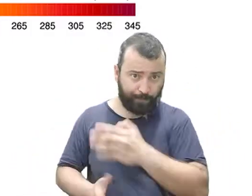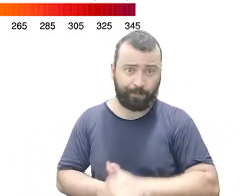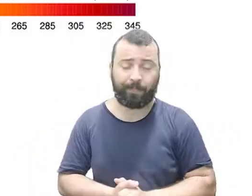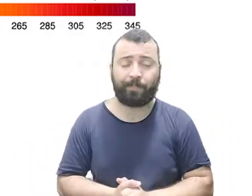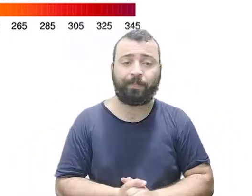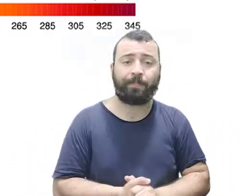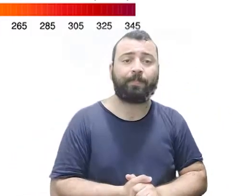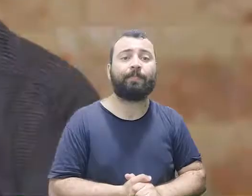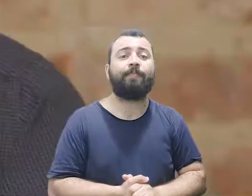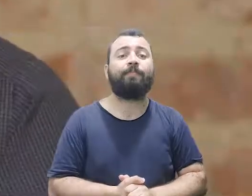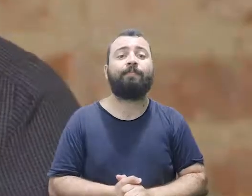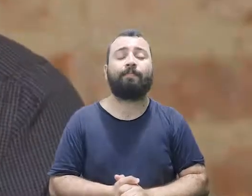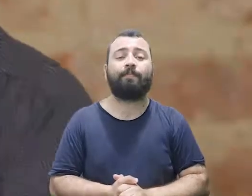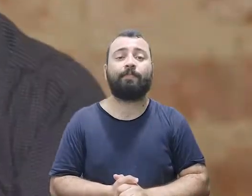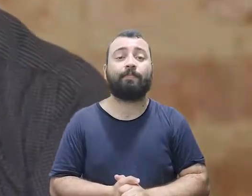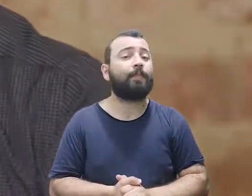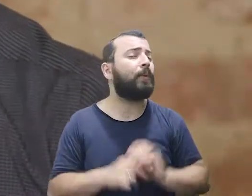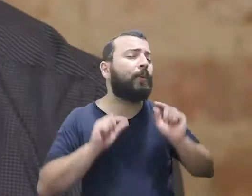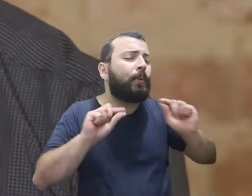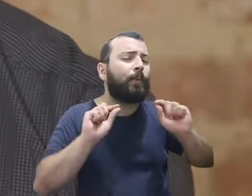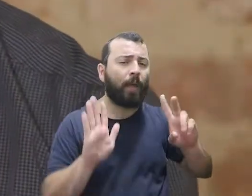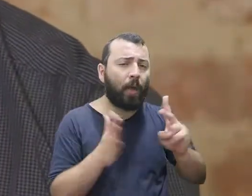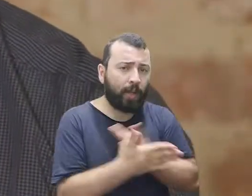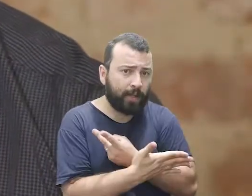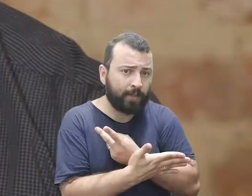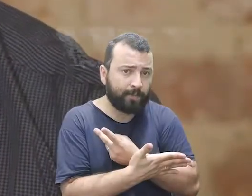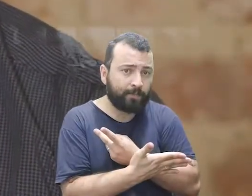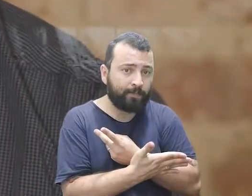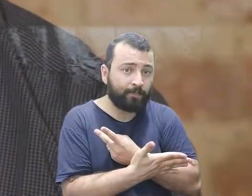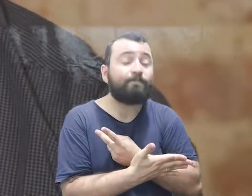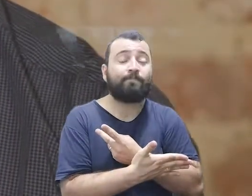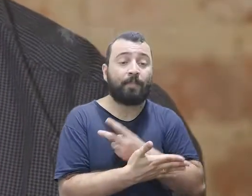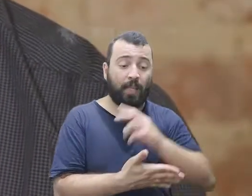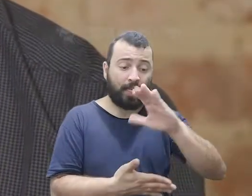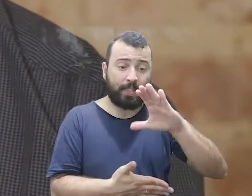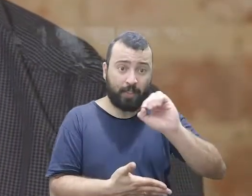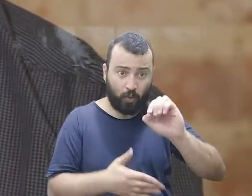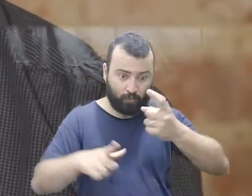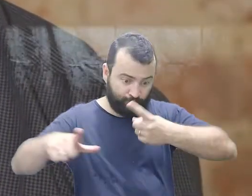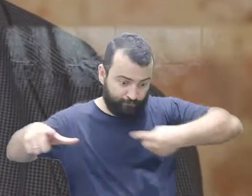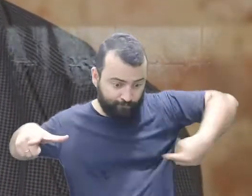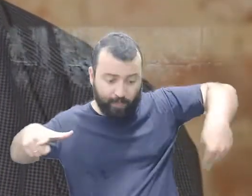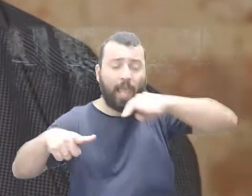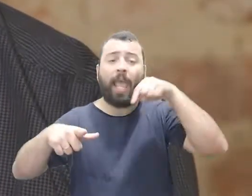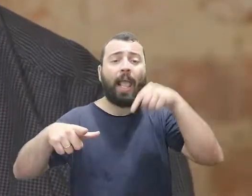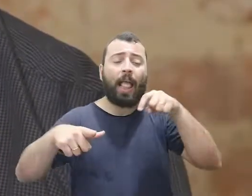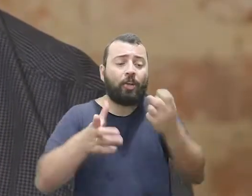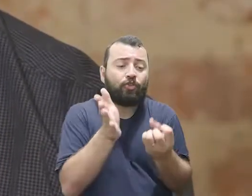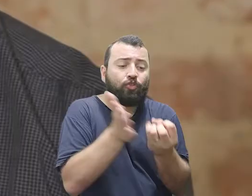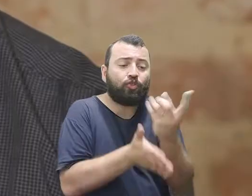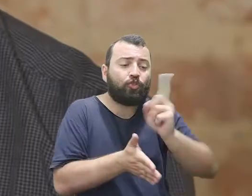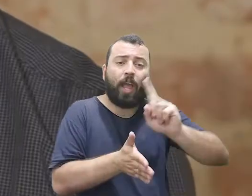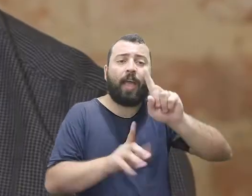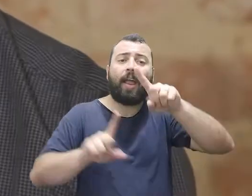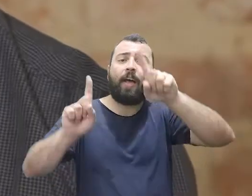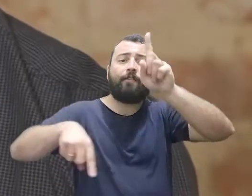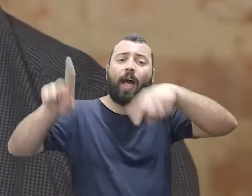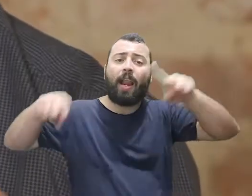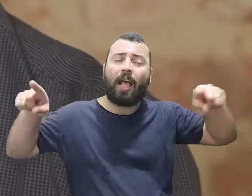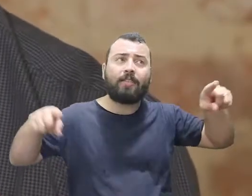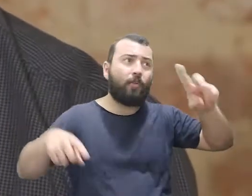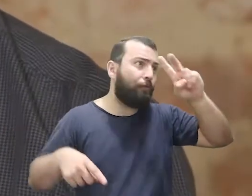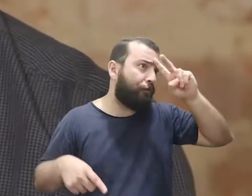longo da superfície. Bom, acontece que, na verdade, o ciclo de excentricidade ele não gera nenhuma